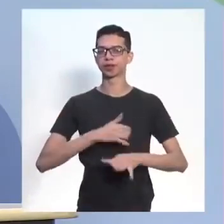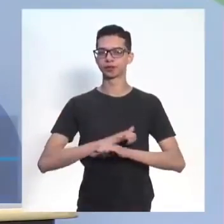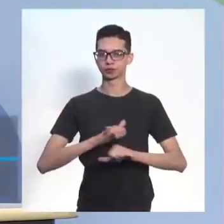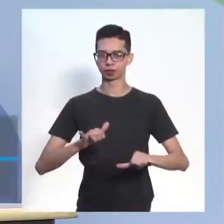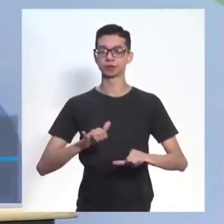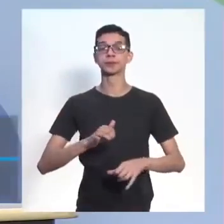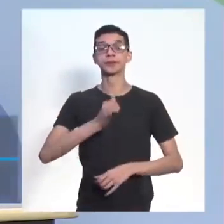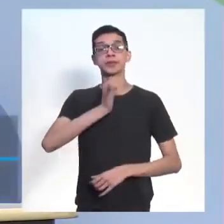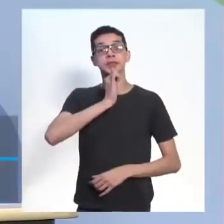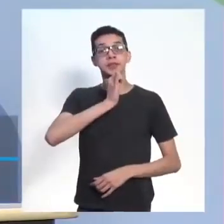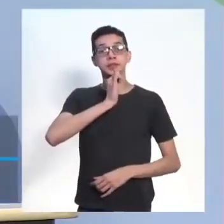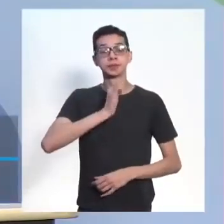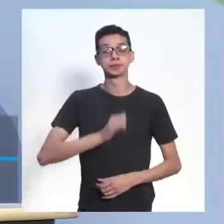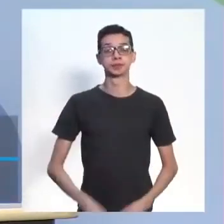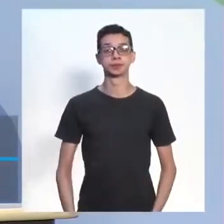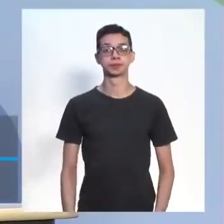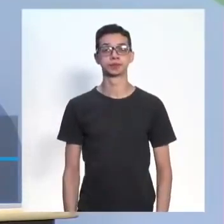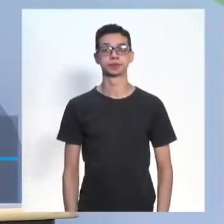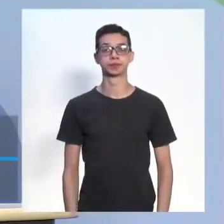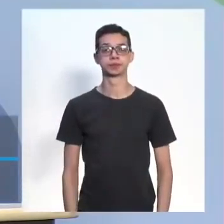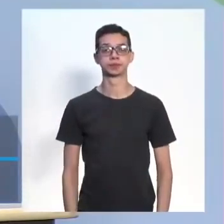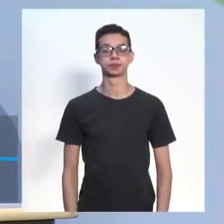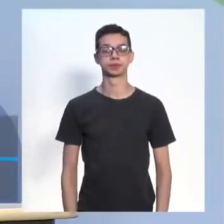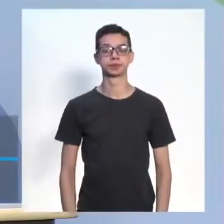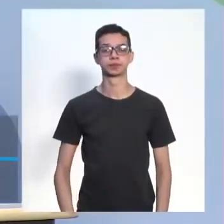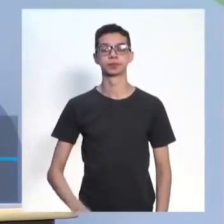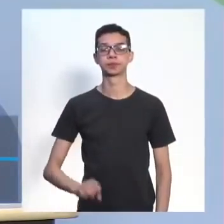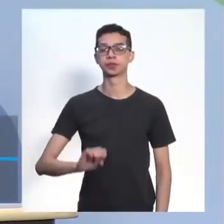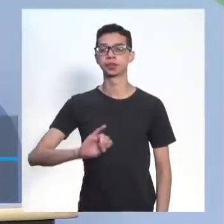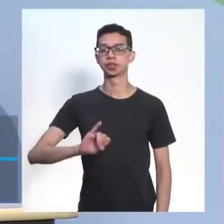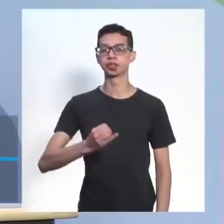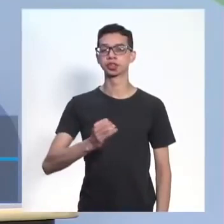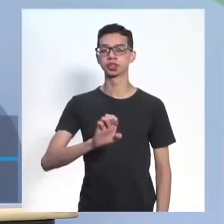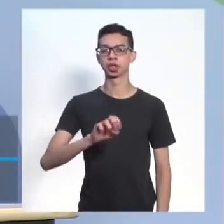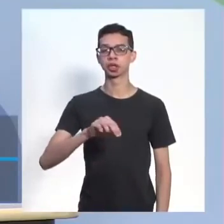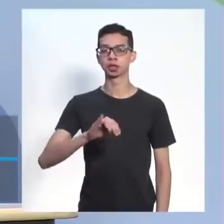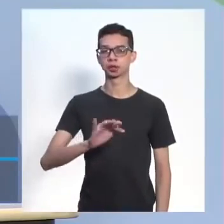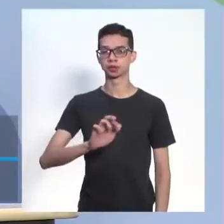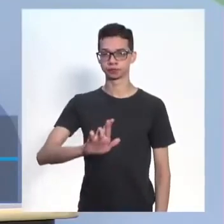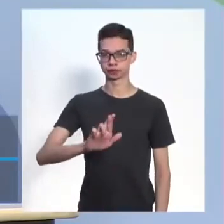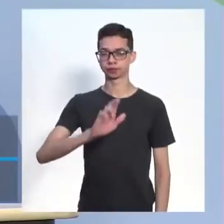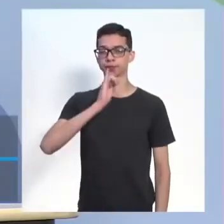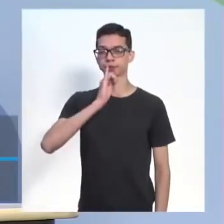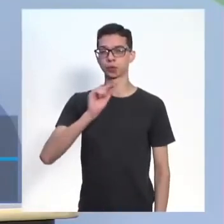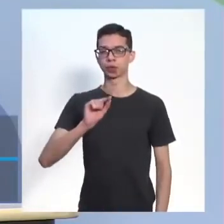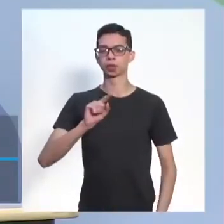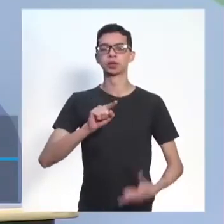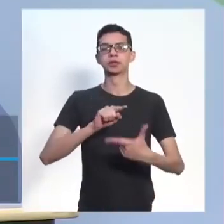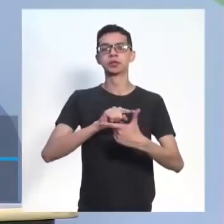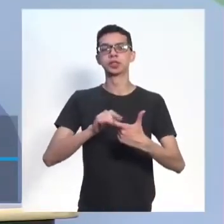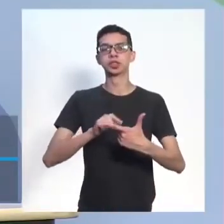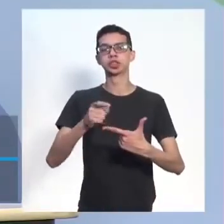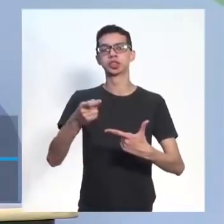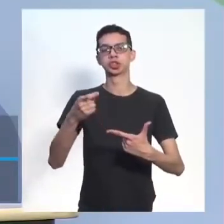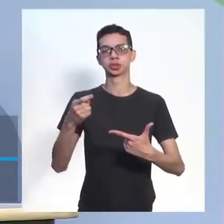por exemplo, a Jennifer, ela só colocou que o ângulo do X é